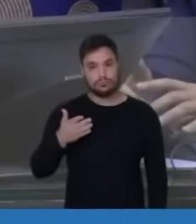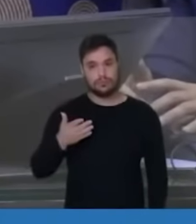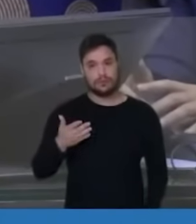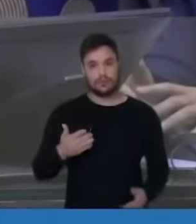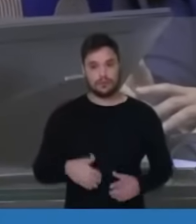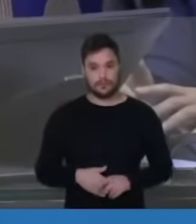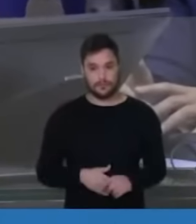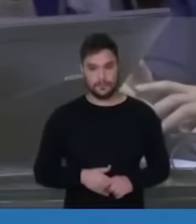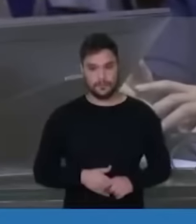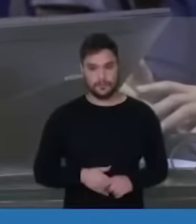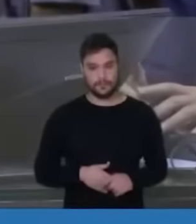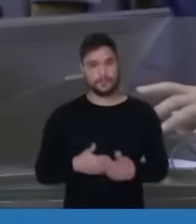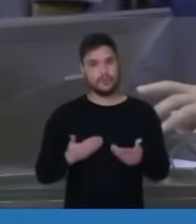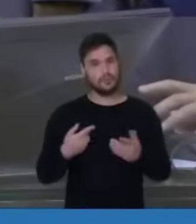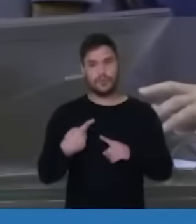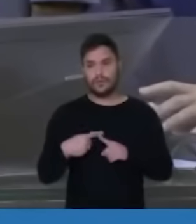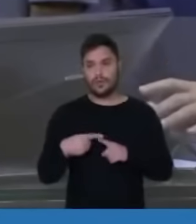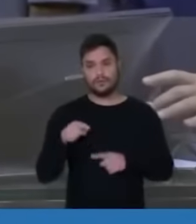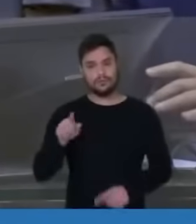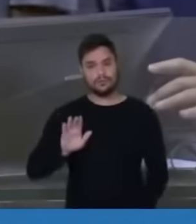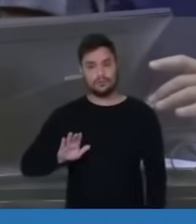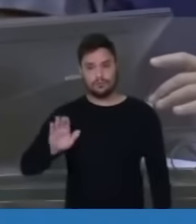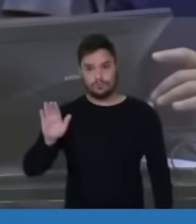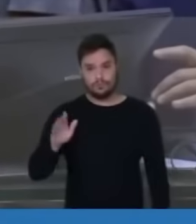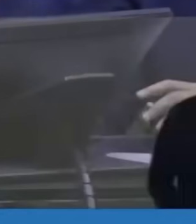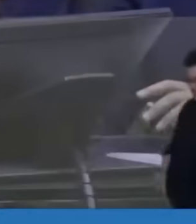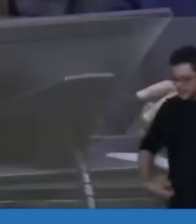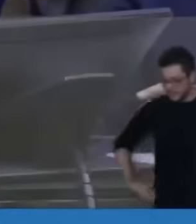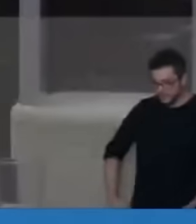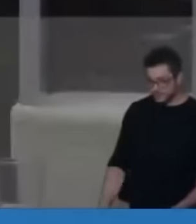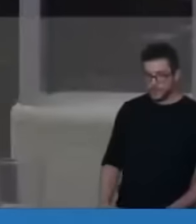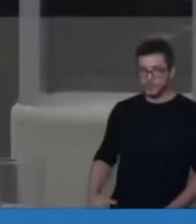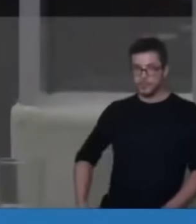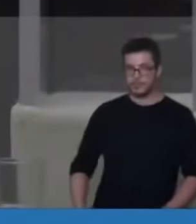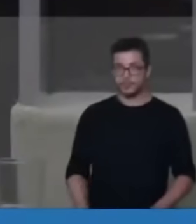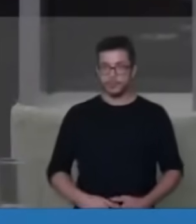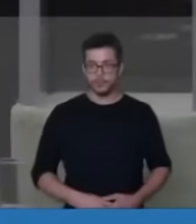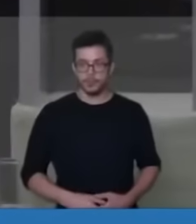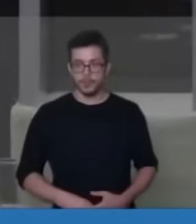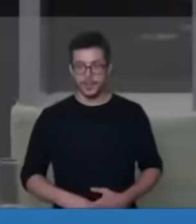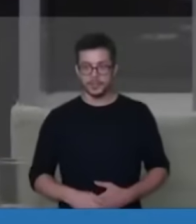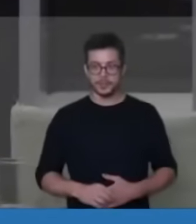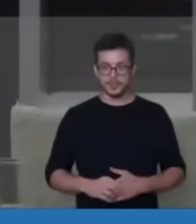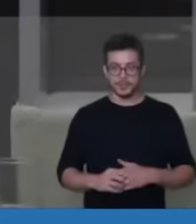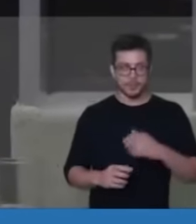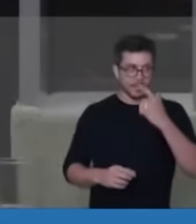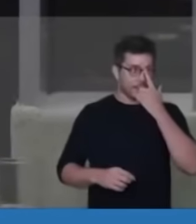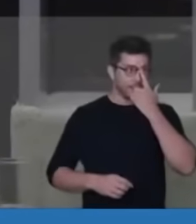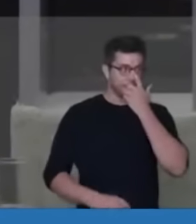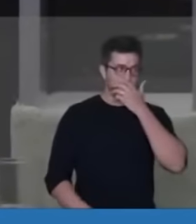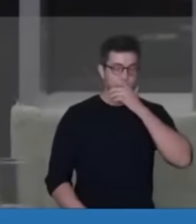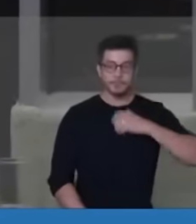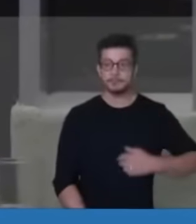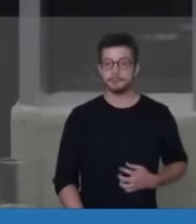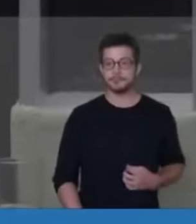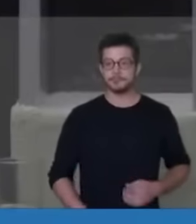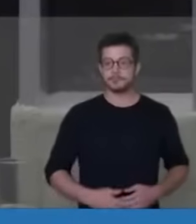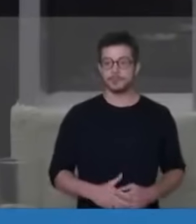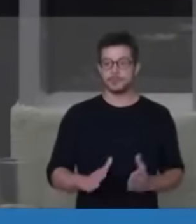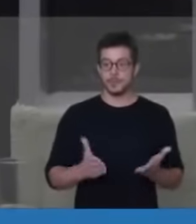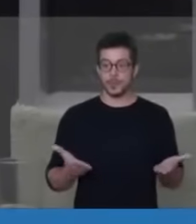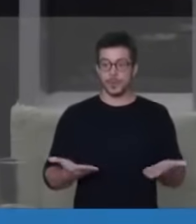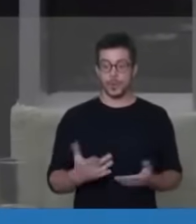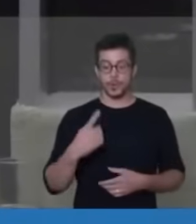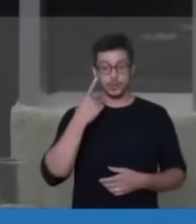novo, cortar Maria a sua palavra porque não há vai um elemento. Vai cortar meu microfone de novo, Maria. Hoje, dia 29 de novembro de 2023,